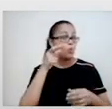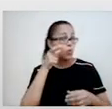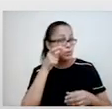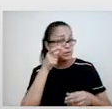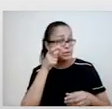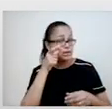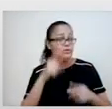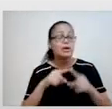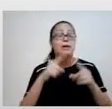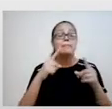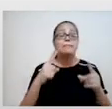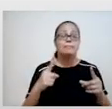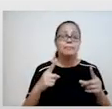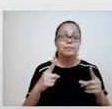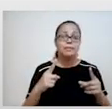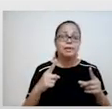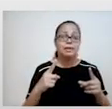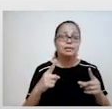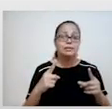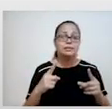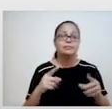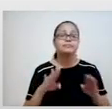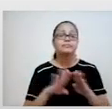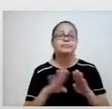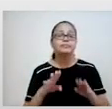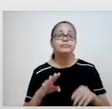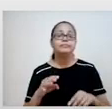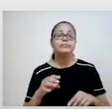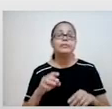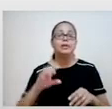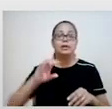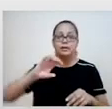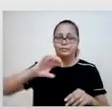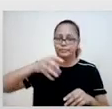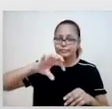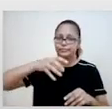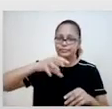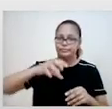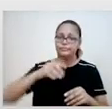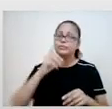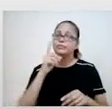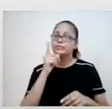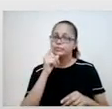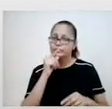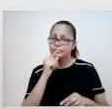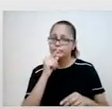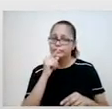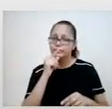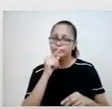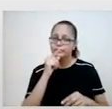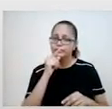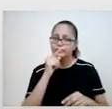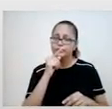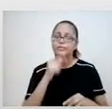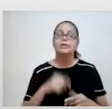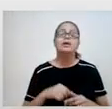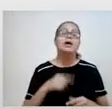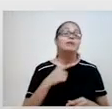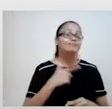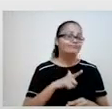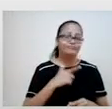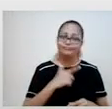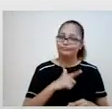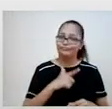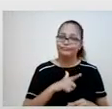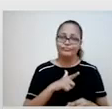ó, mas além das torneiras, tudo era desprovido. Ser desprovido, ó, é uma coisa que a gente não fala, quer dizer, em vez de não ter. Então,